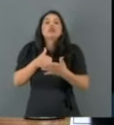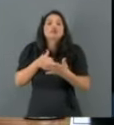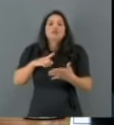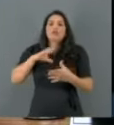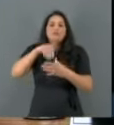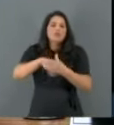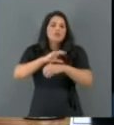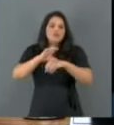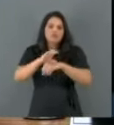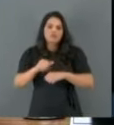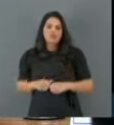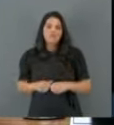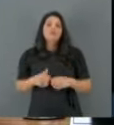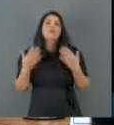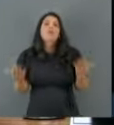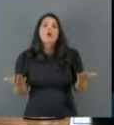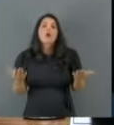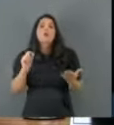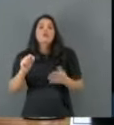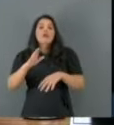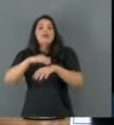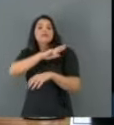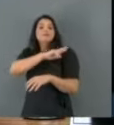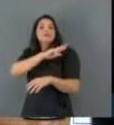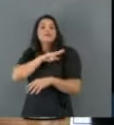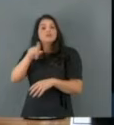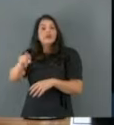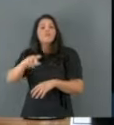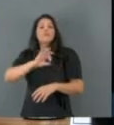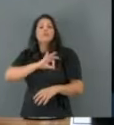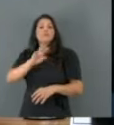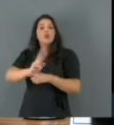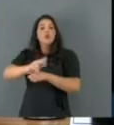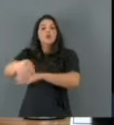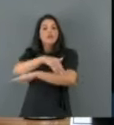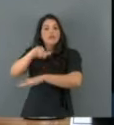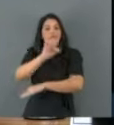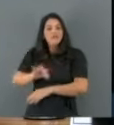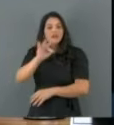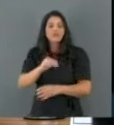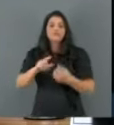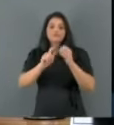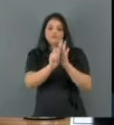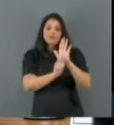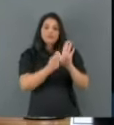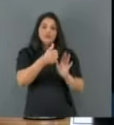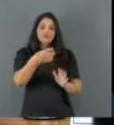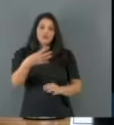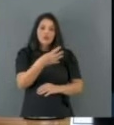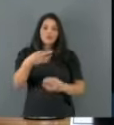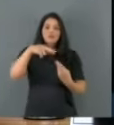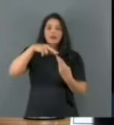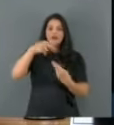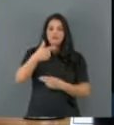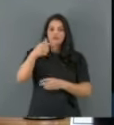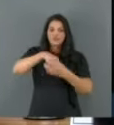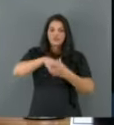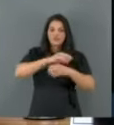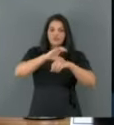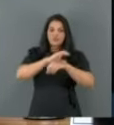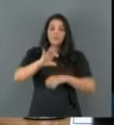Constituição Federal. E qual é a atribuição da Polícia Rodoviária Federal? Diz o artigo 144, parágrafo 2º.